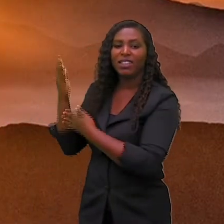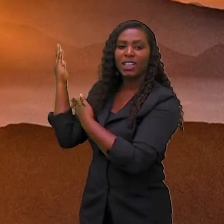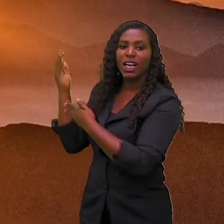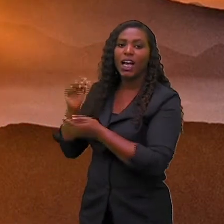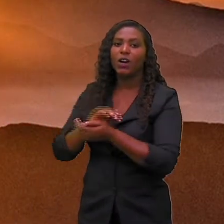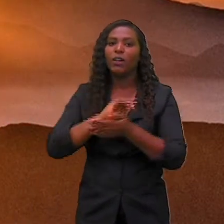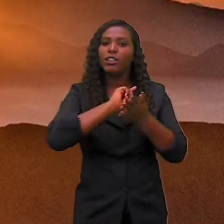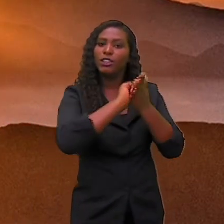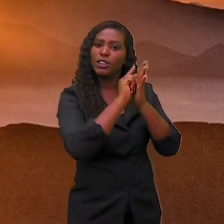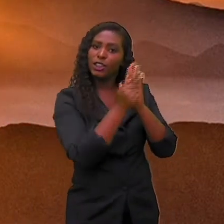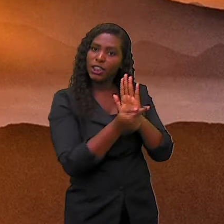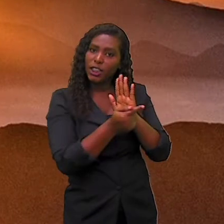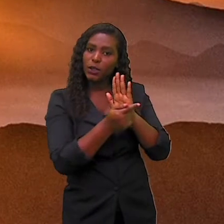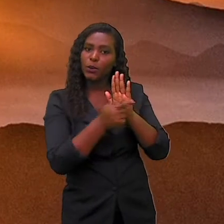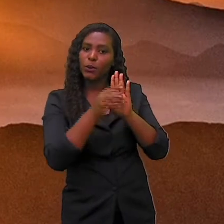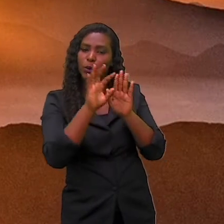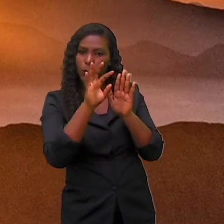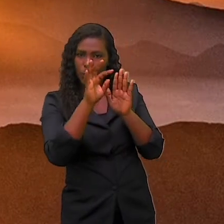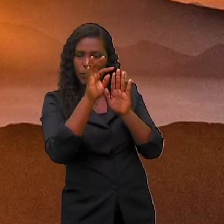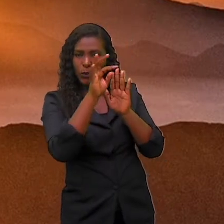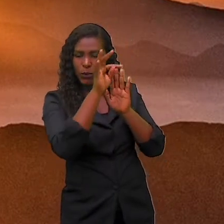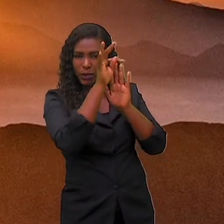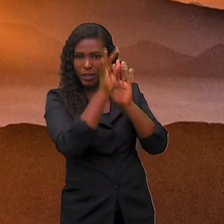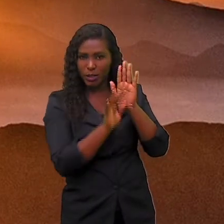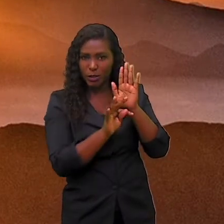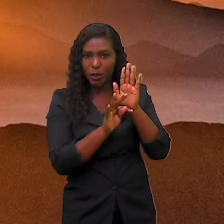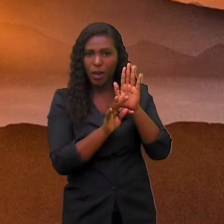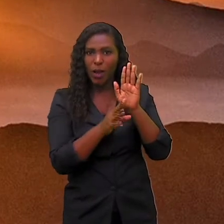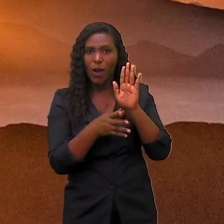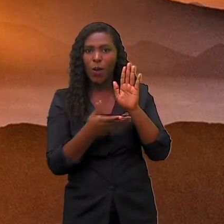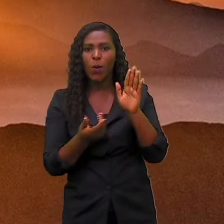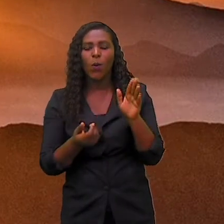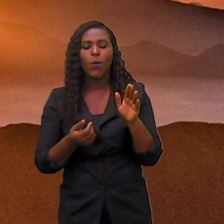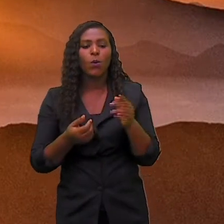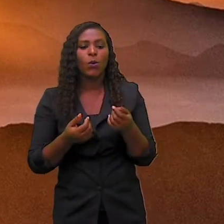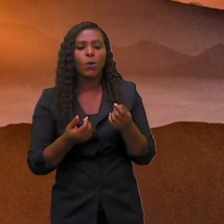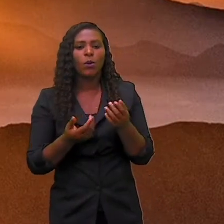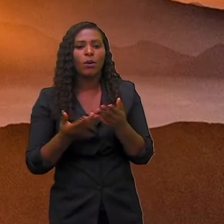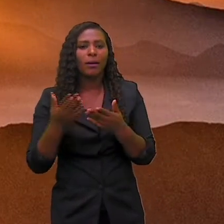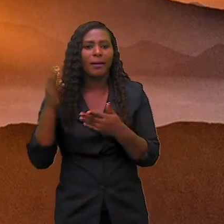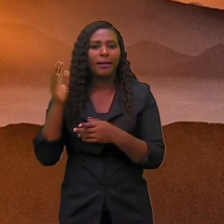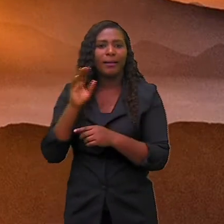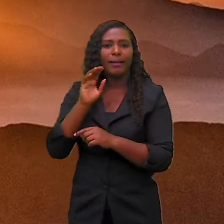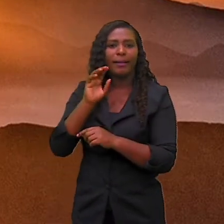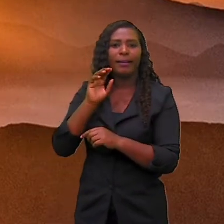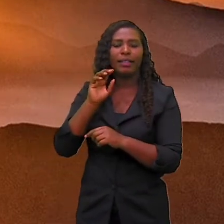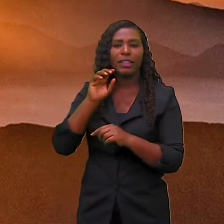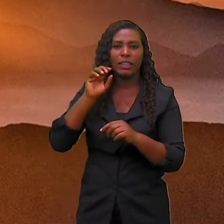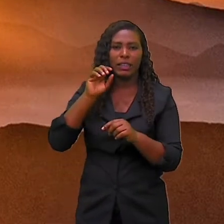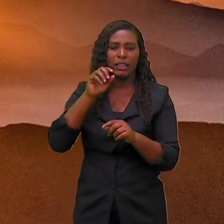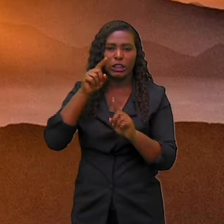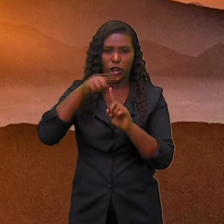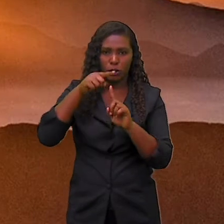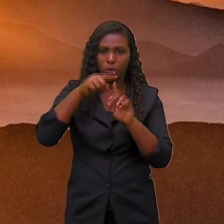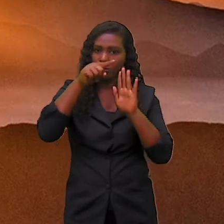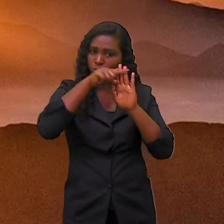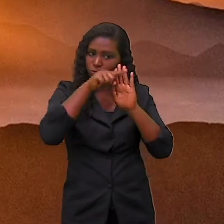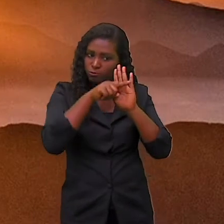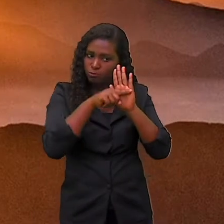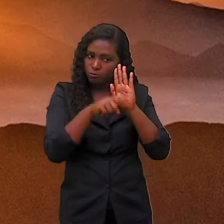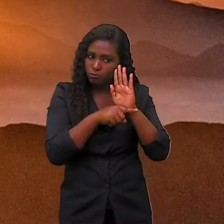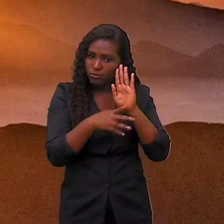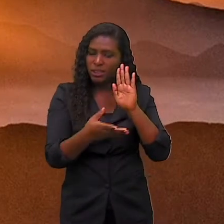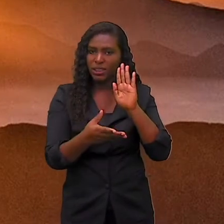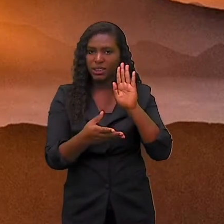é. Que é onde a gente tem o quê, pessoal? O passo a passo para a finalização de alguma coisa, né? Nós